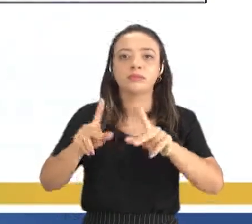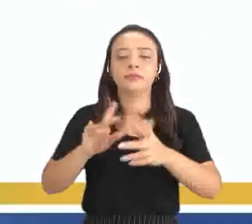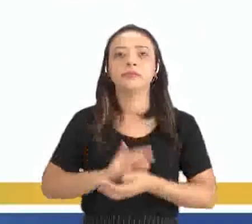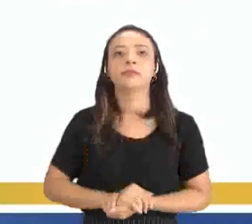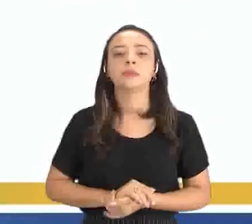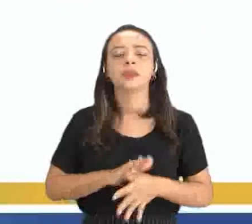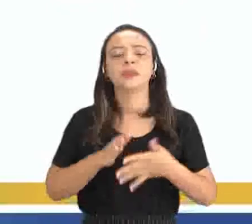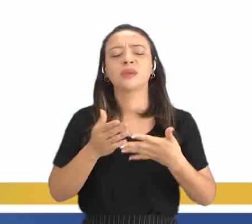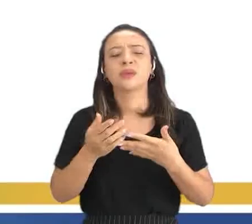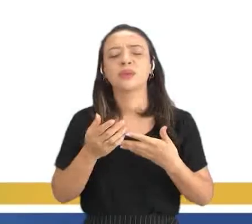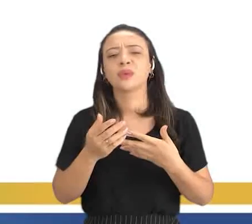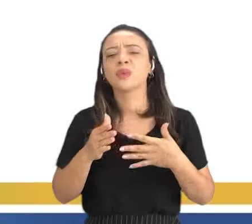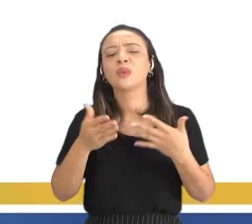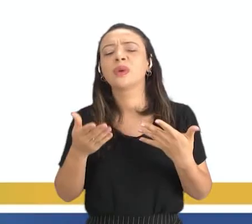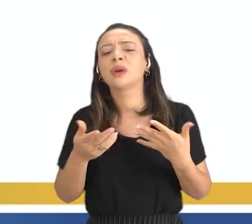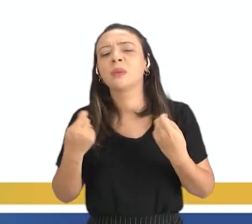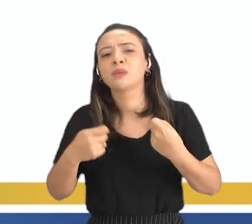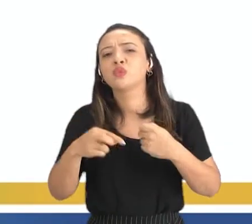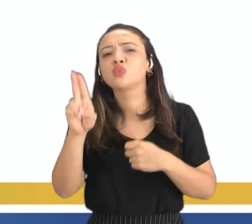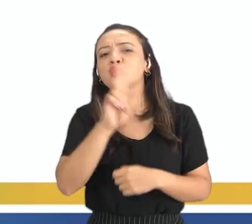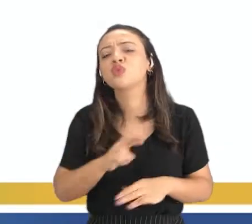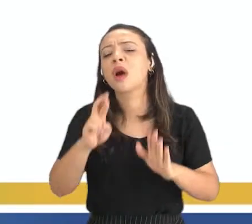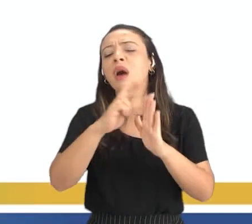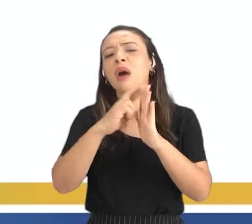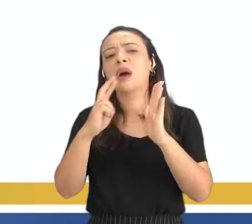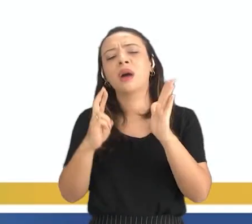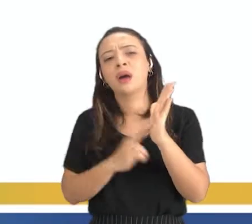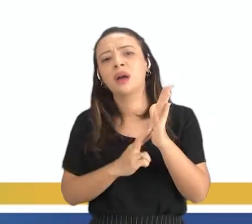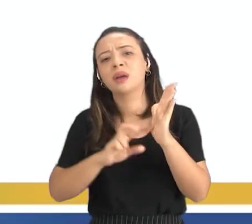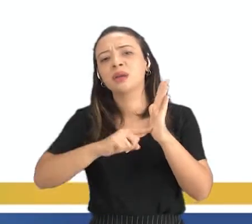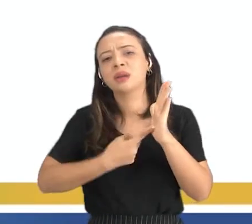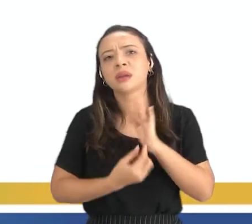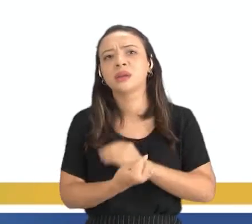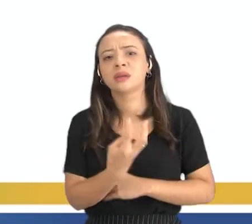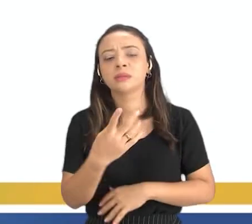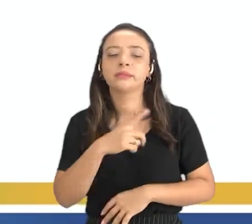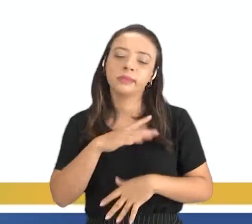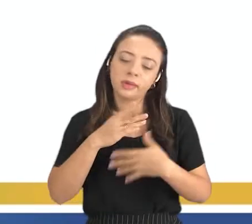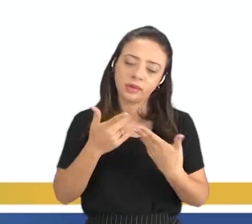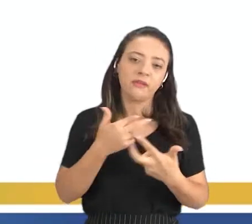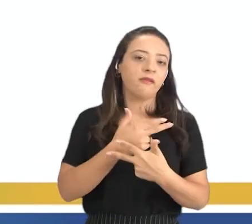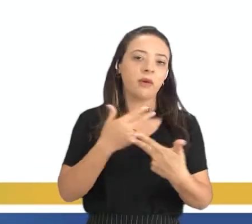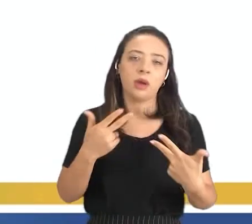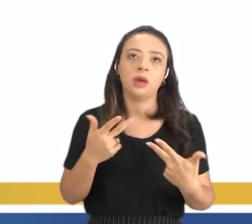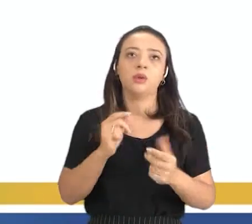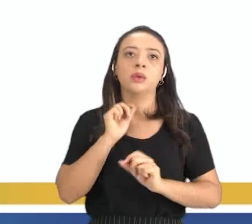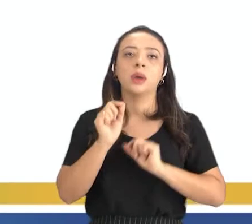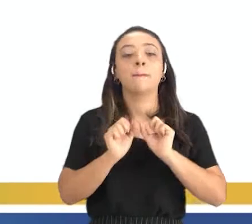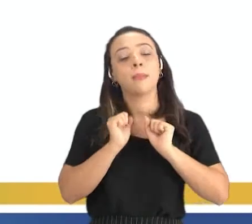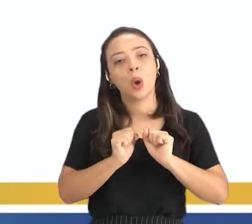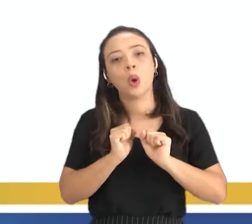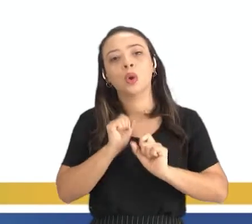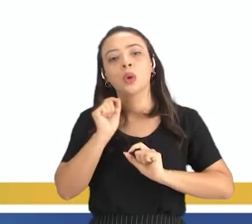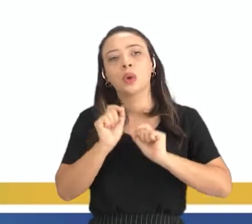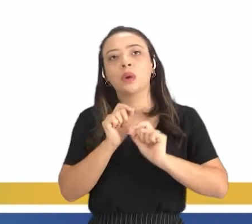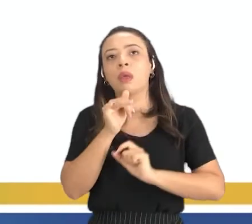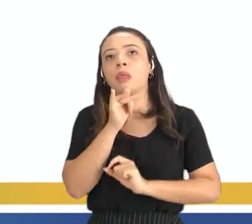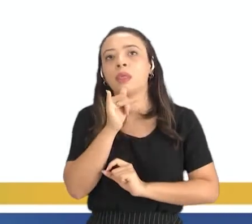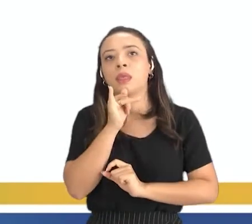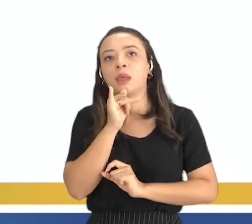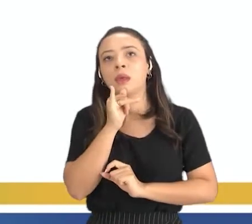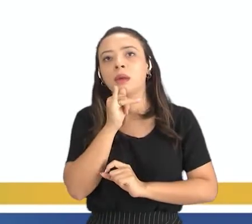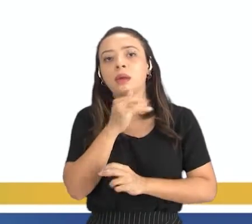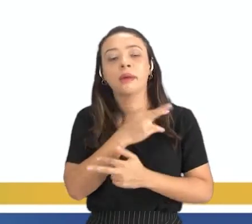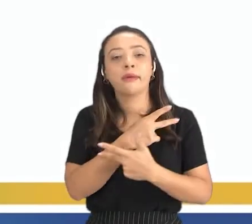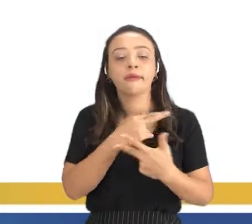utilizo o princípio multiplicativo da contagem? Existem várias aplicações do princípio, né? Ele pode ser aplicado, por exemplo, em várias